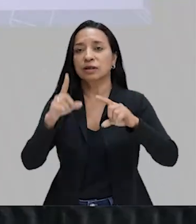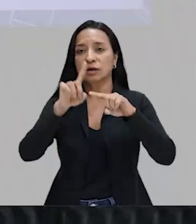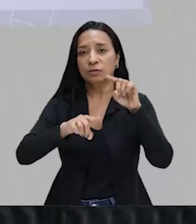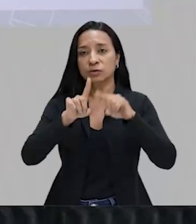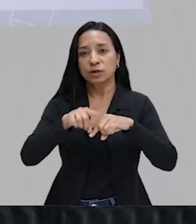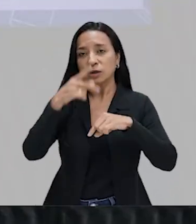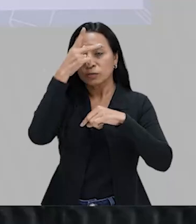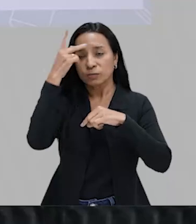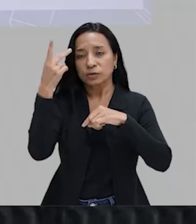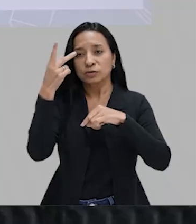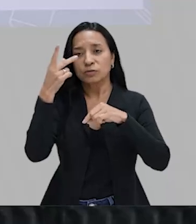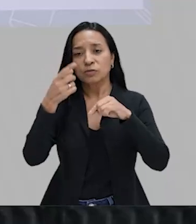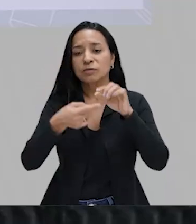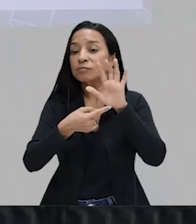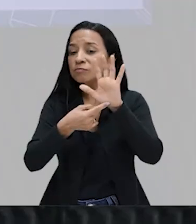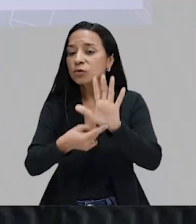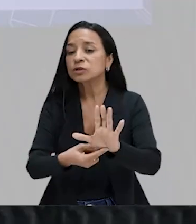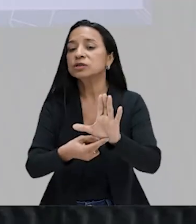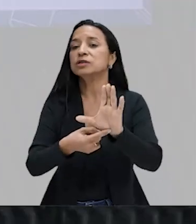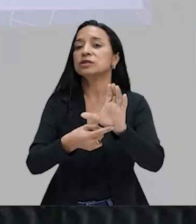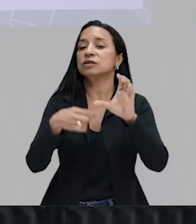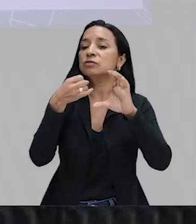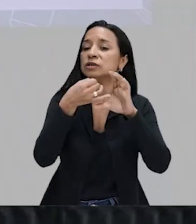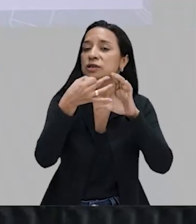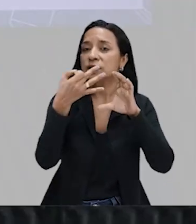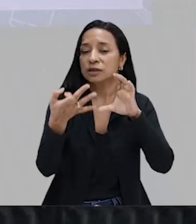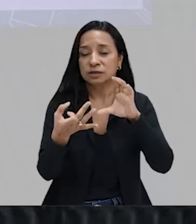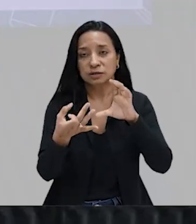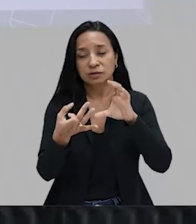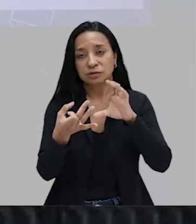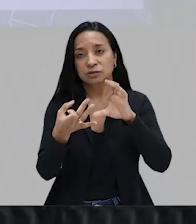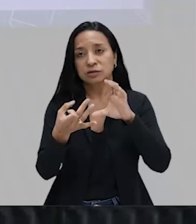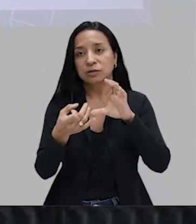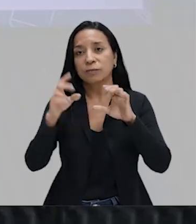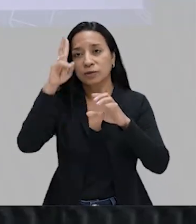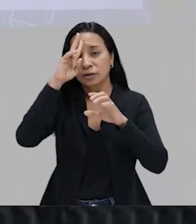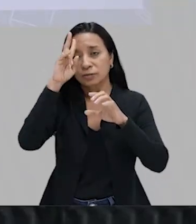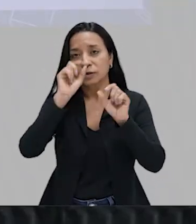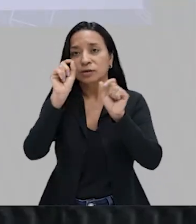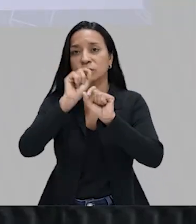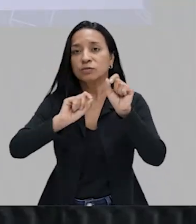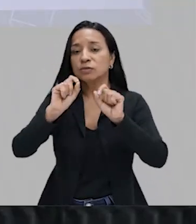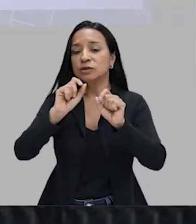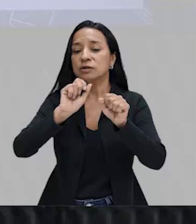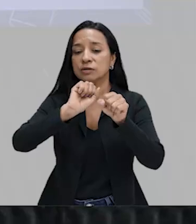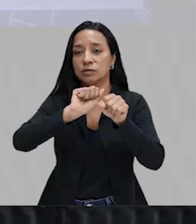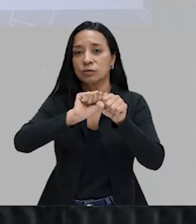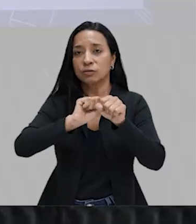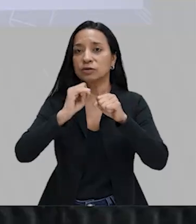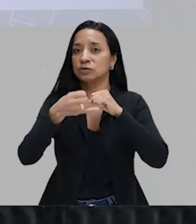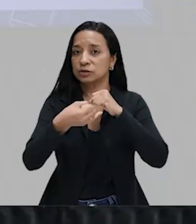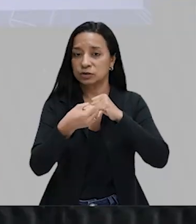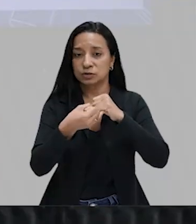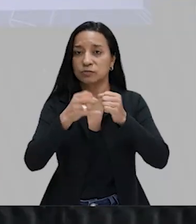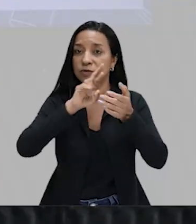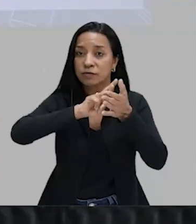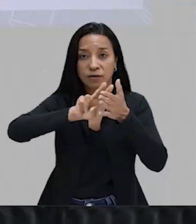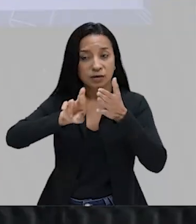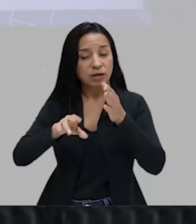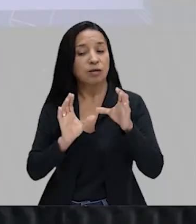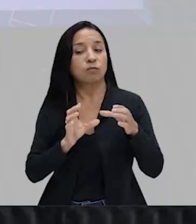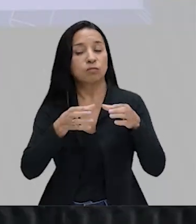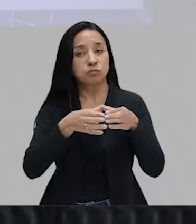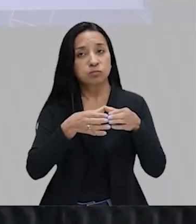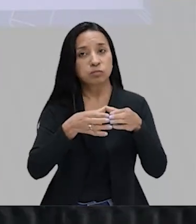eu vou dando as características, vou dando a qualidade. Então, lembrando que o adjetivo é uma classe variável. Por quê? Porque